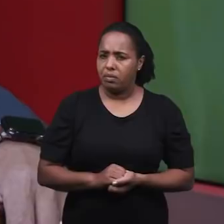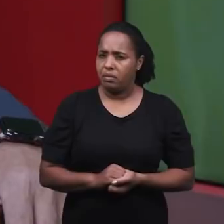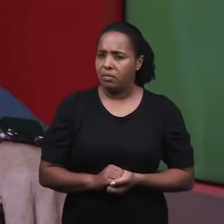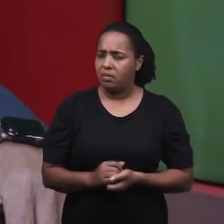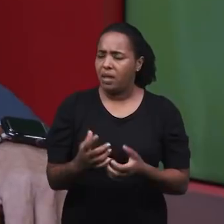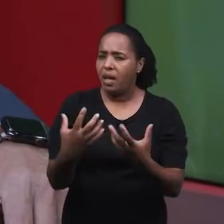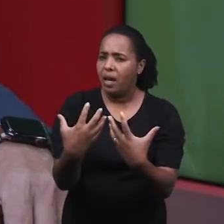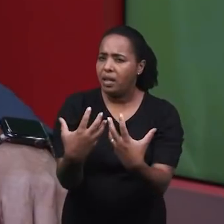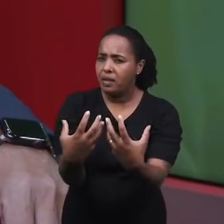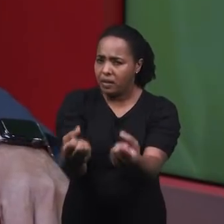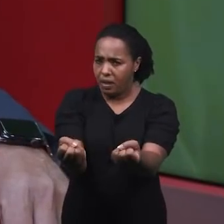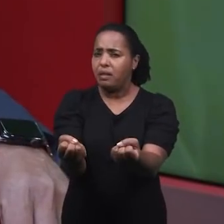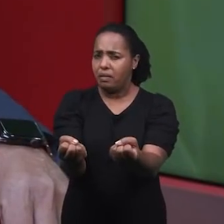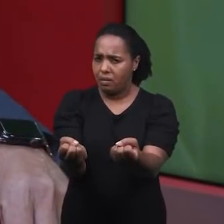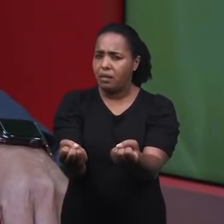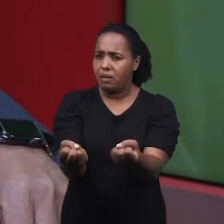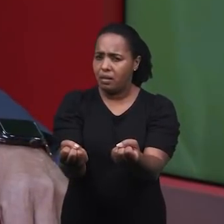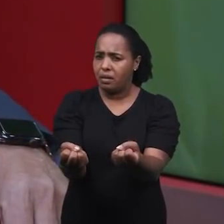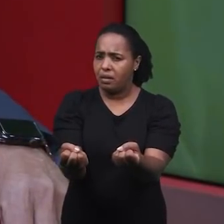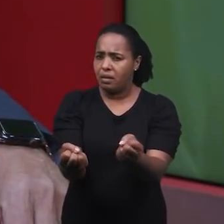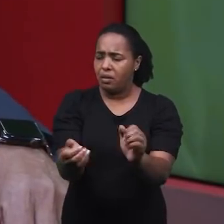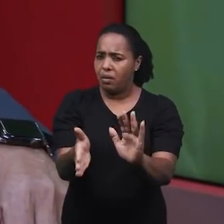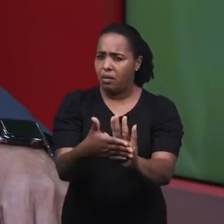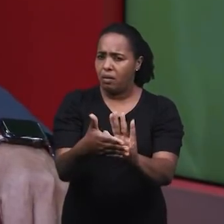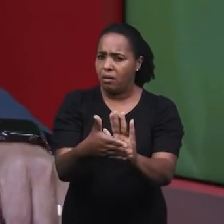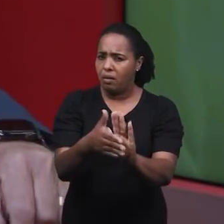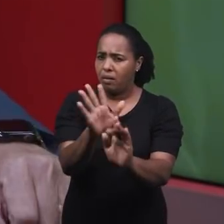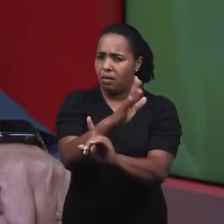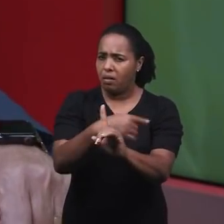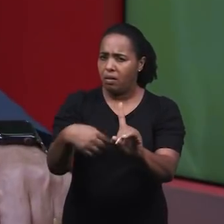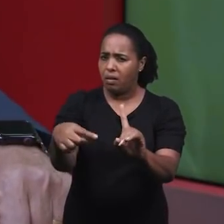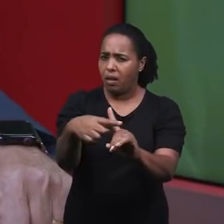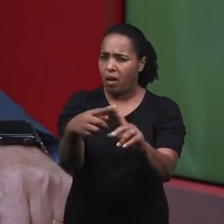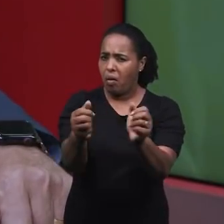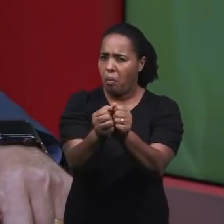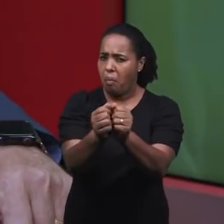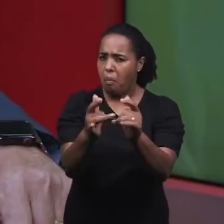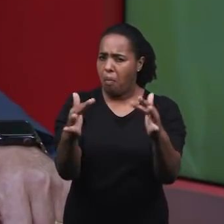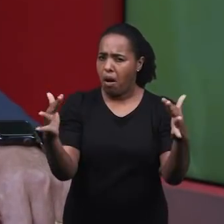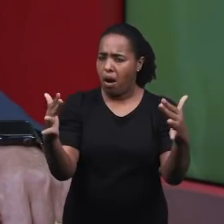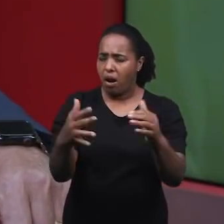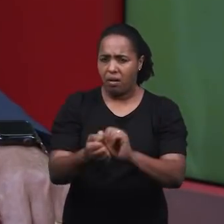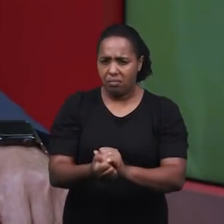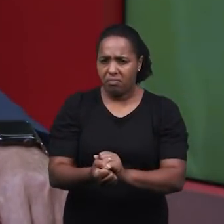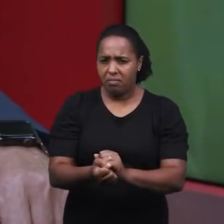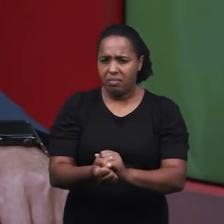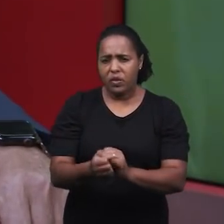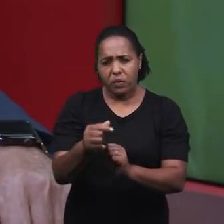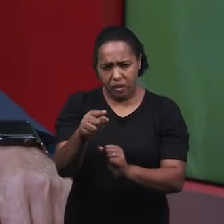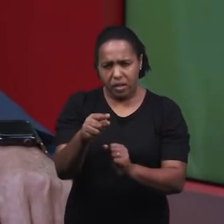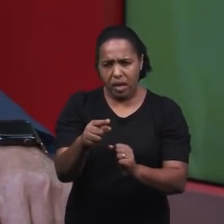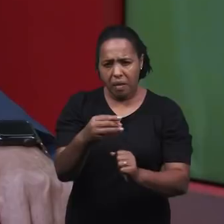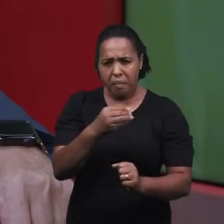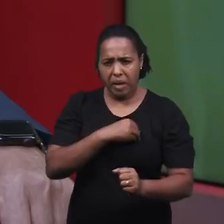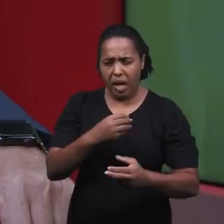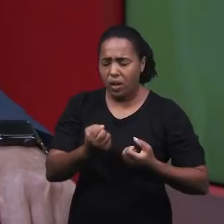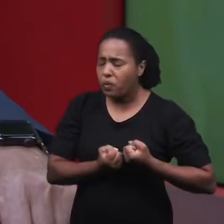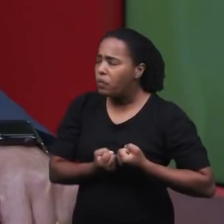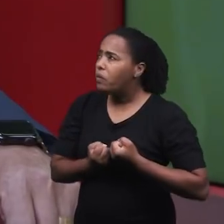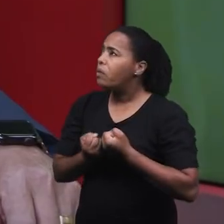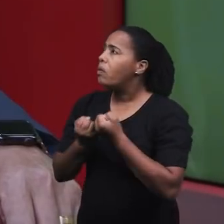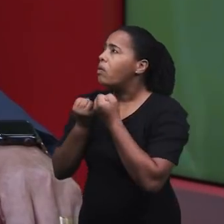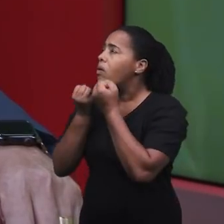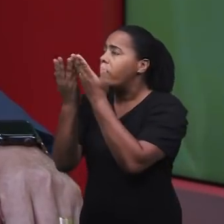Aceite este projeto glorioso da cruz confesse seus